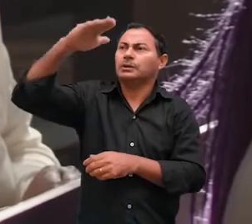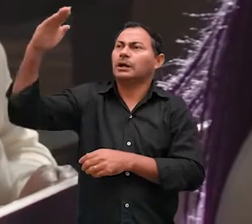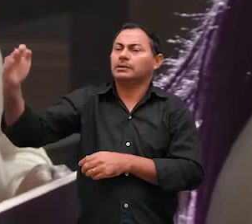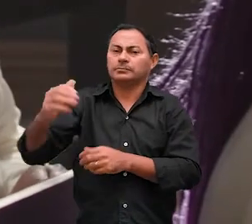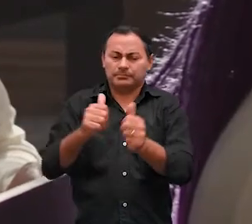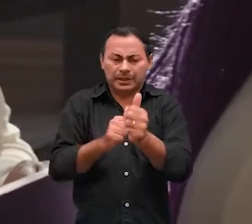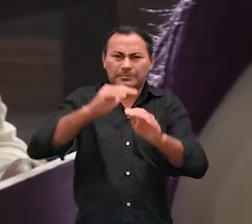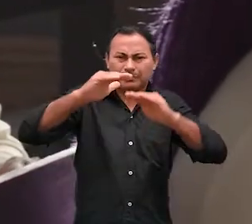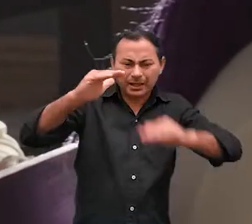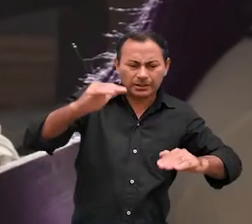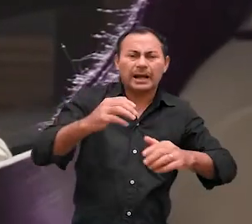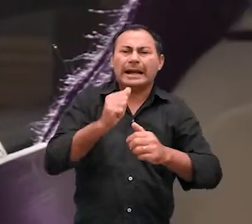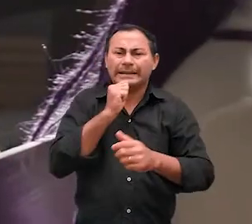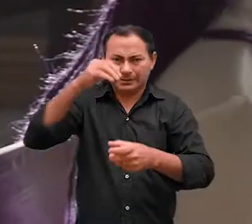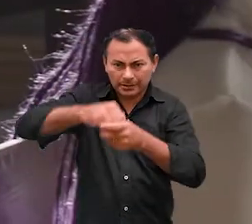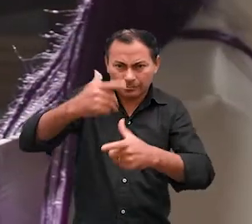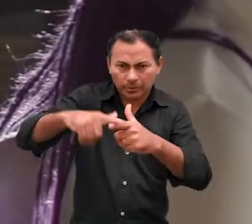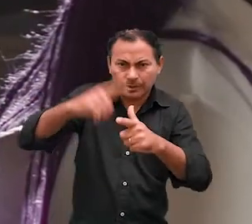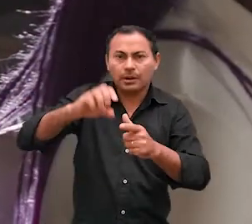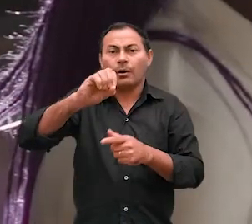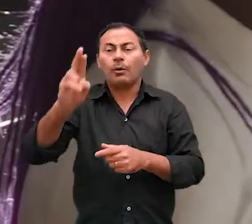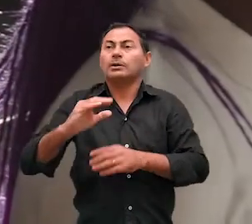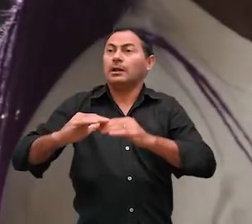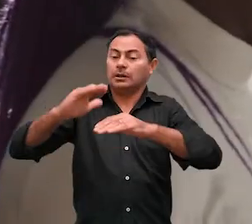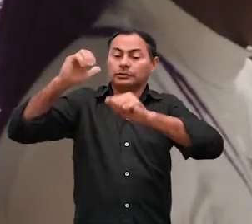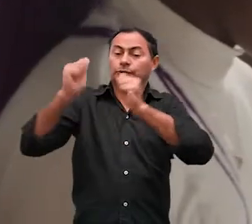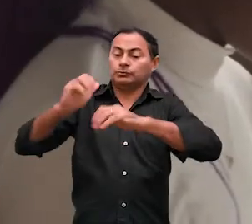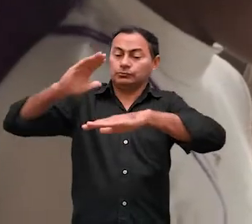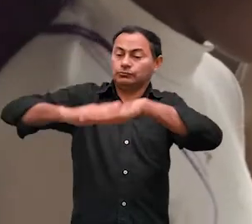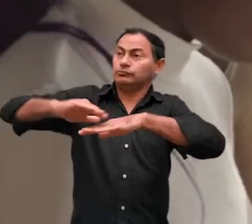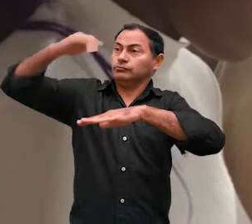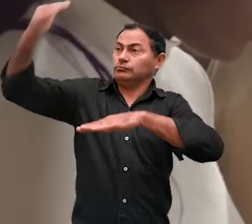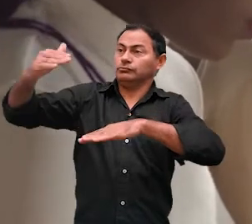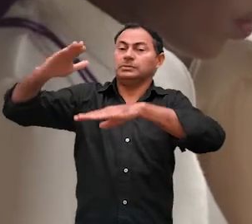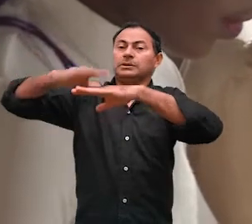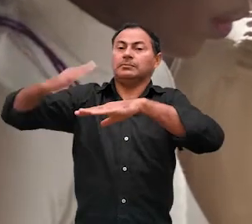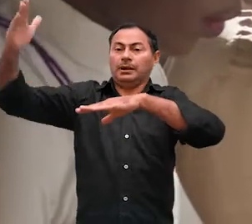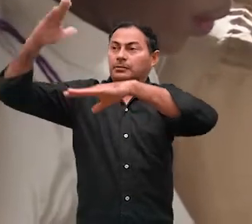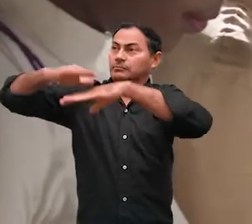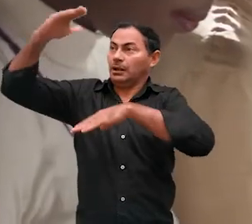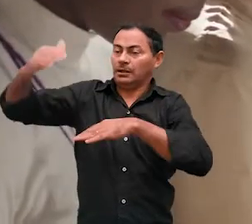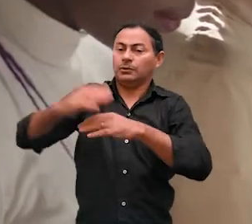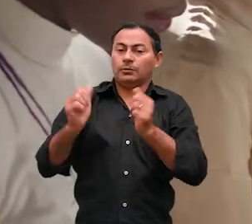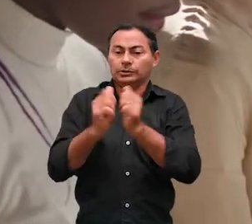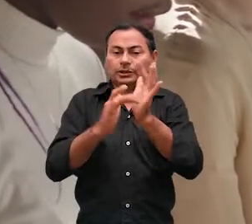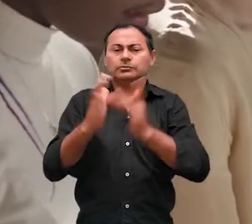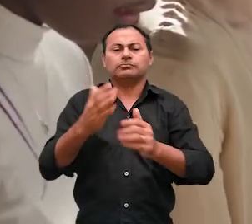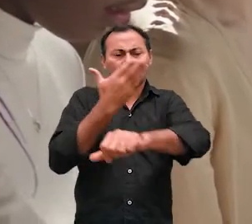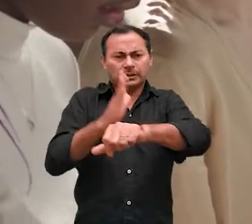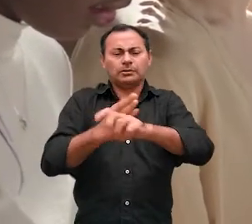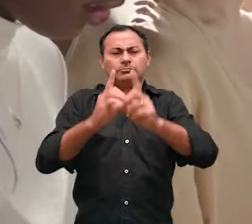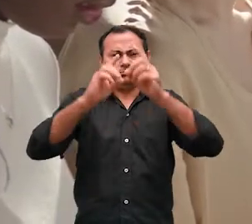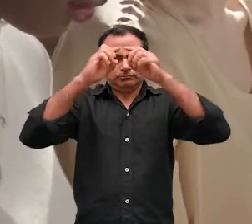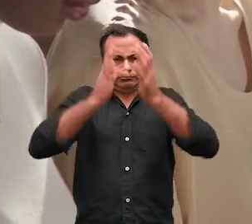montanha ainda é parte do problema ou você está no alto da montanha com Jesus sendo recrutado treinado